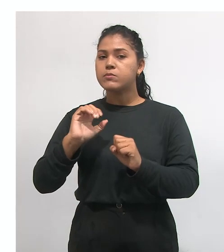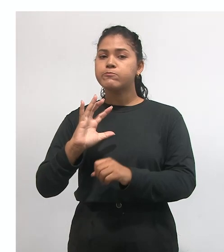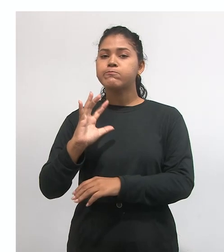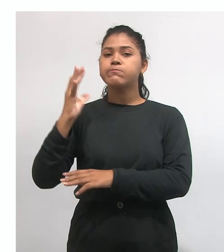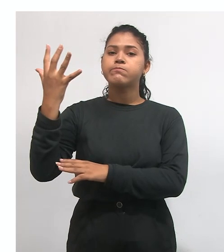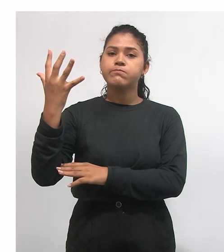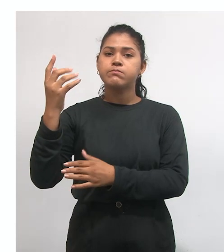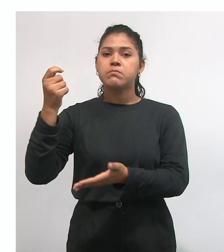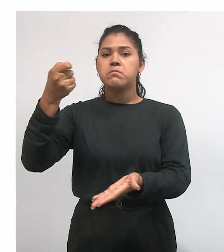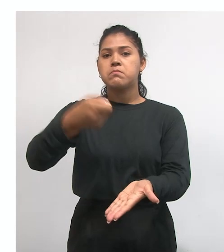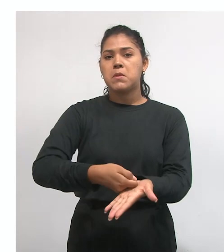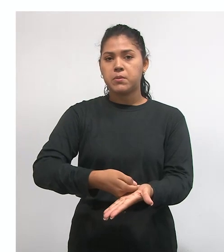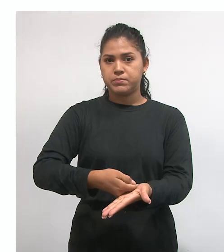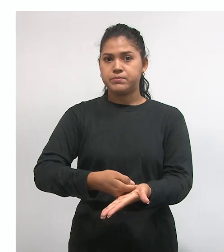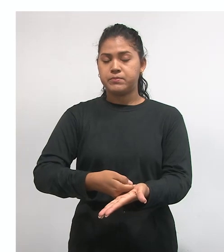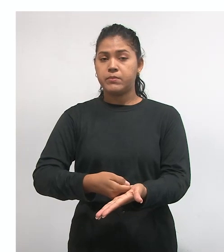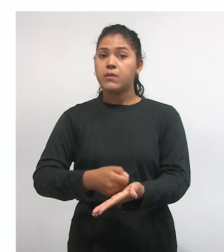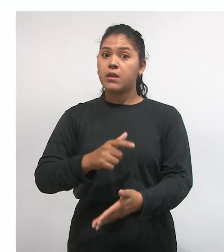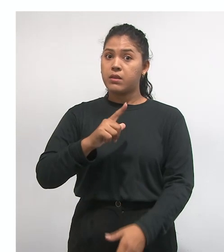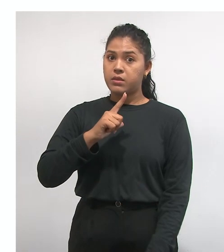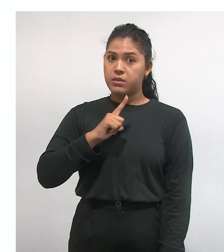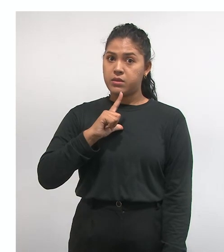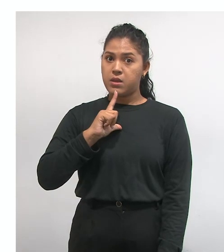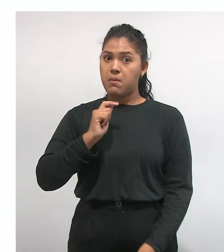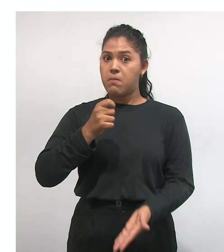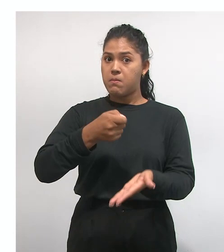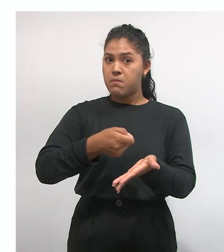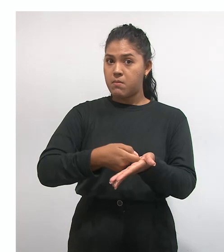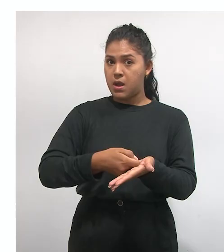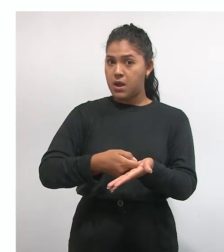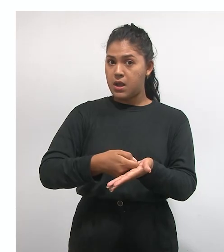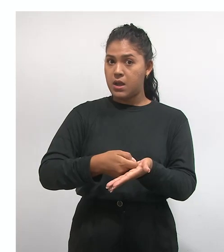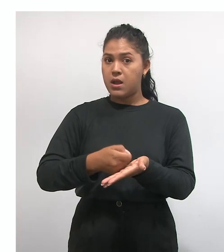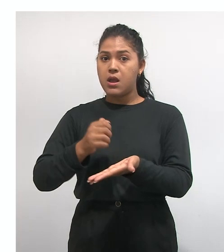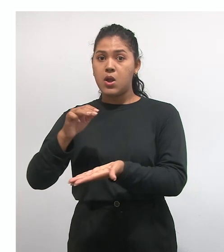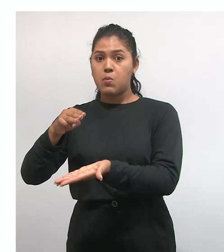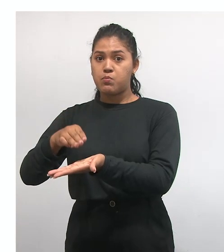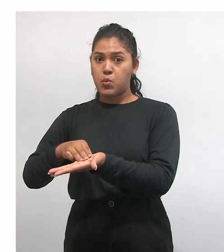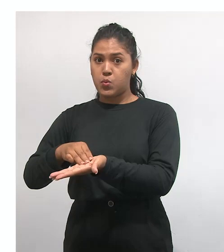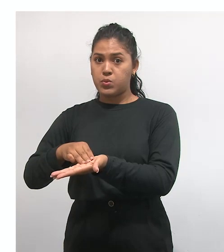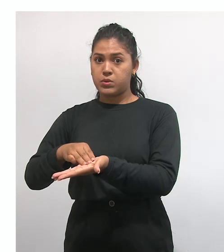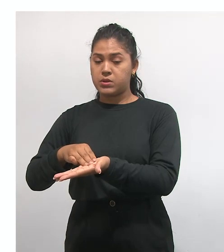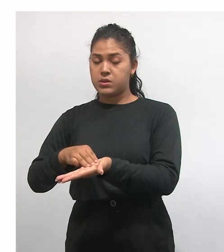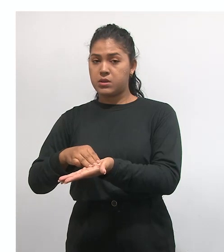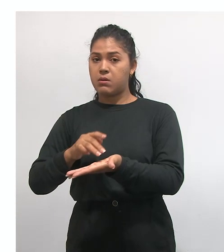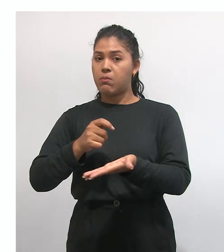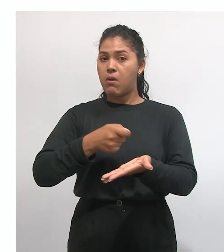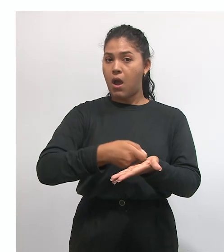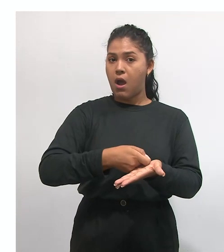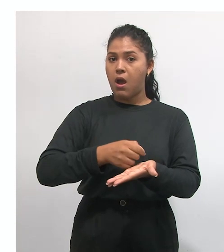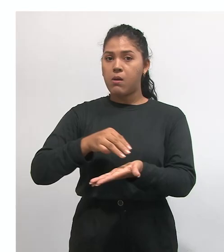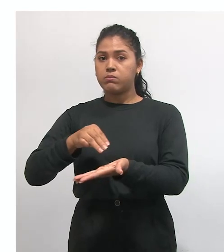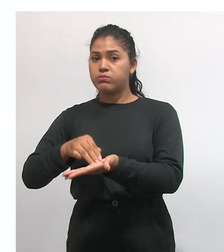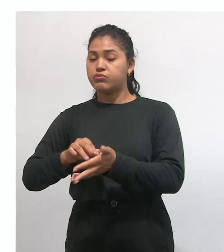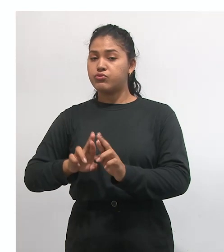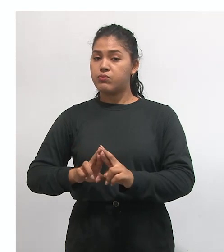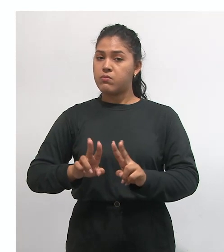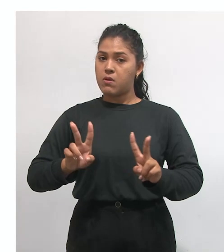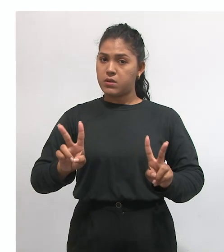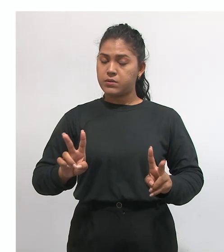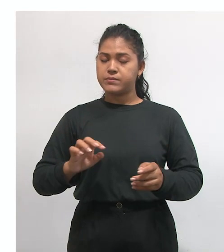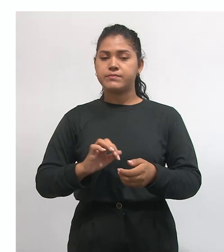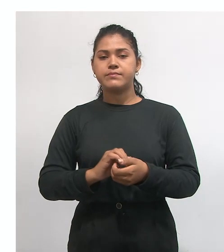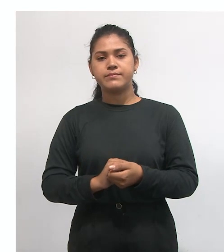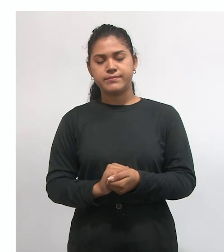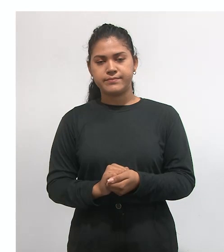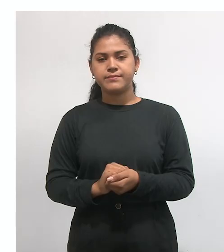pecuniária? Porque o tributo é uma coisa e a penalidade pecuniária é outro, né? A multa é outra coisa, né? Parágrafo